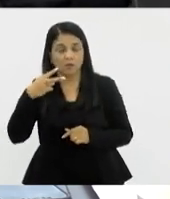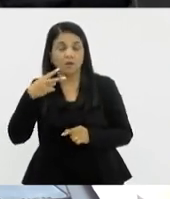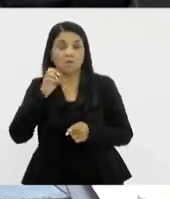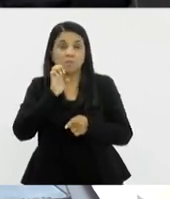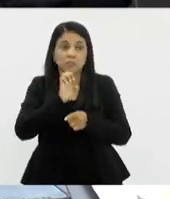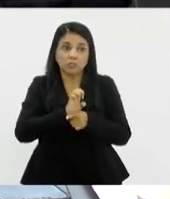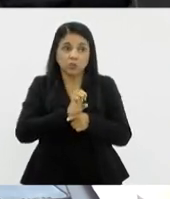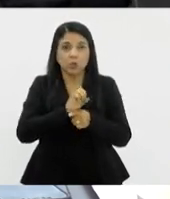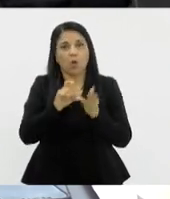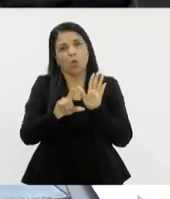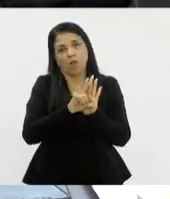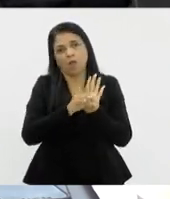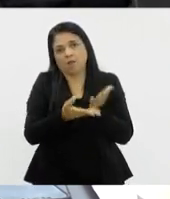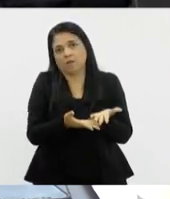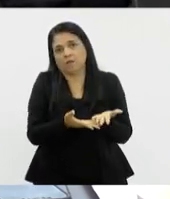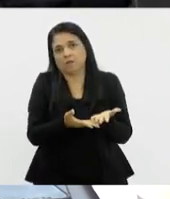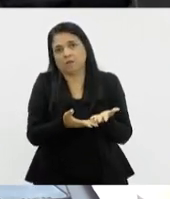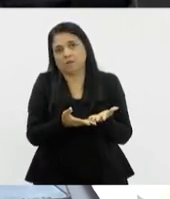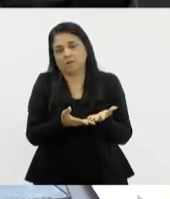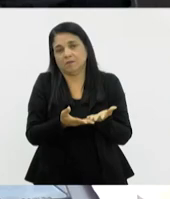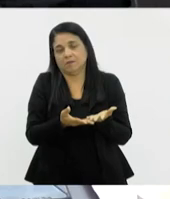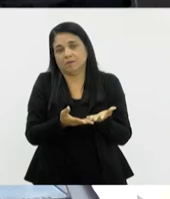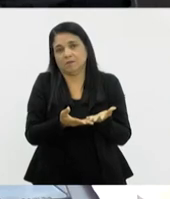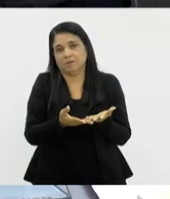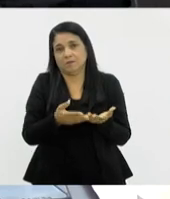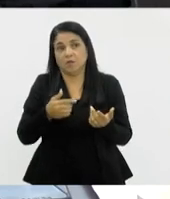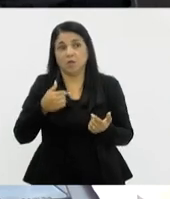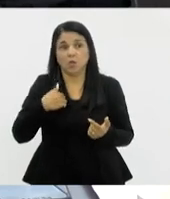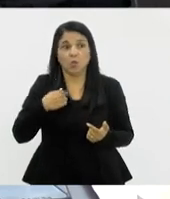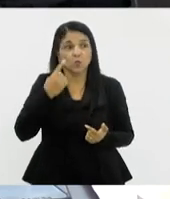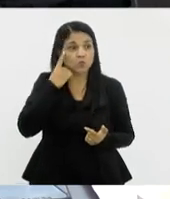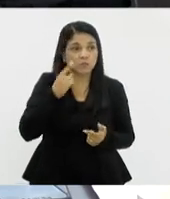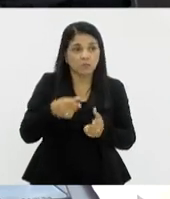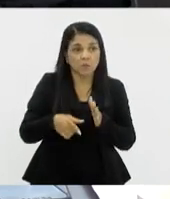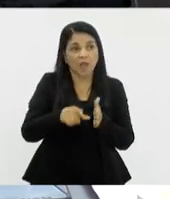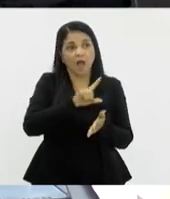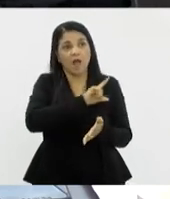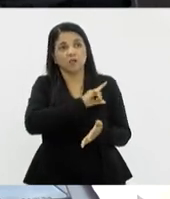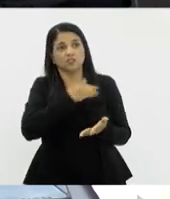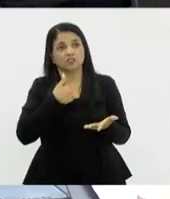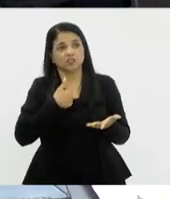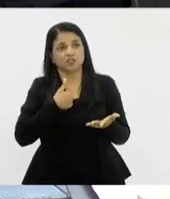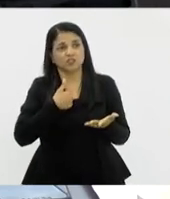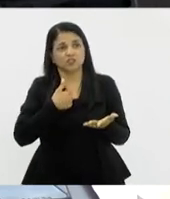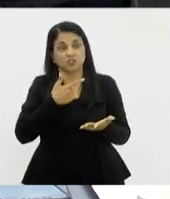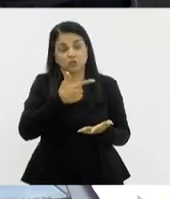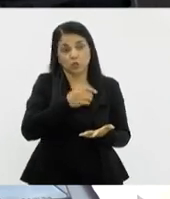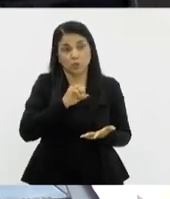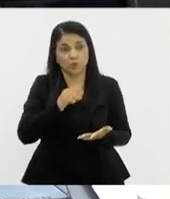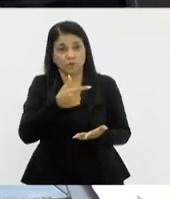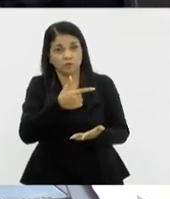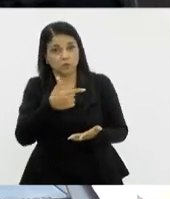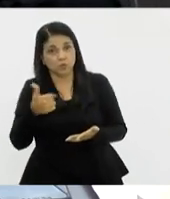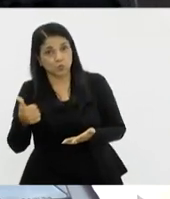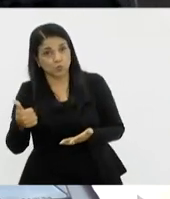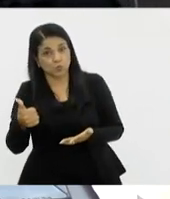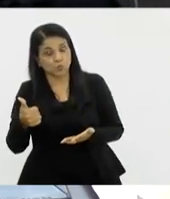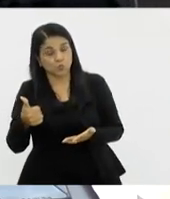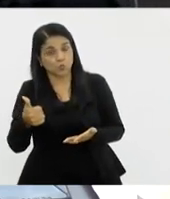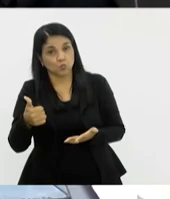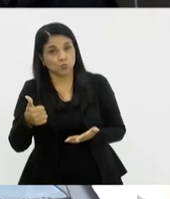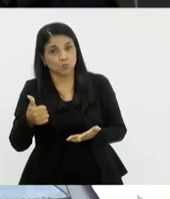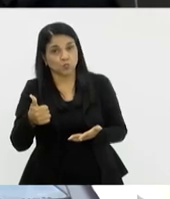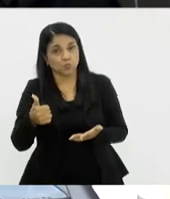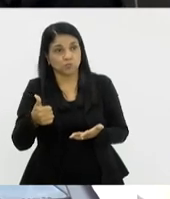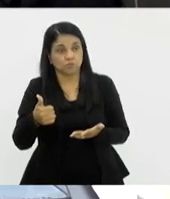dizendo que não pode, pode. Eu nem sei, inclusive, se a minha não é anterior, porque o projeto é de 21 também, pode ser que seja anterior. Não, pode até que